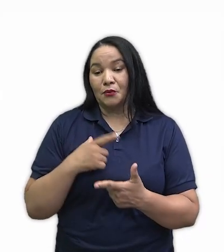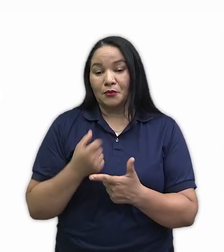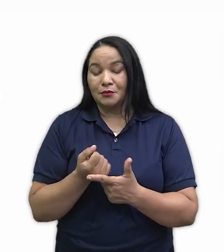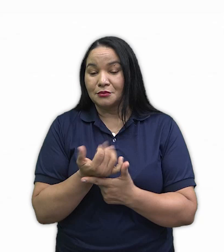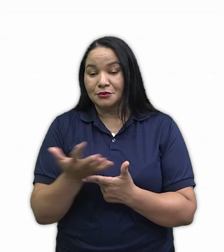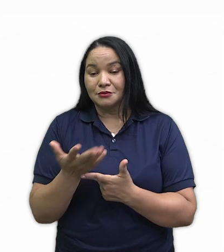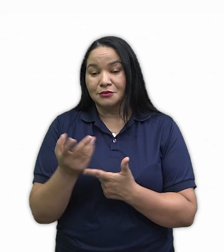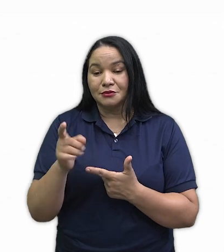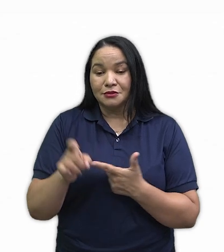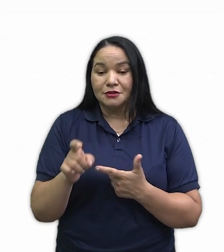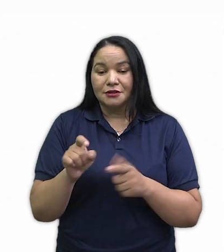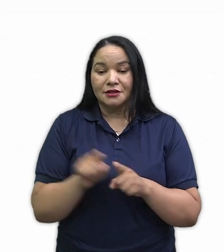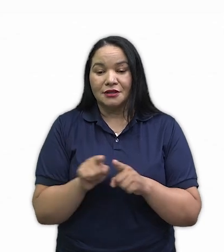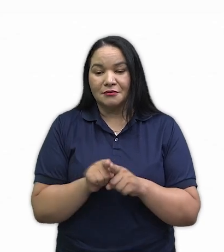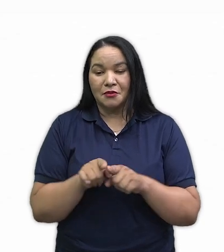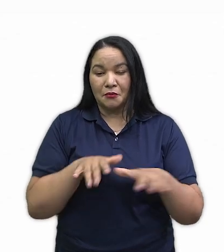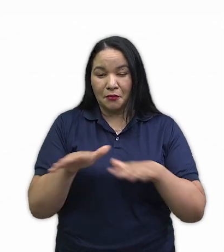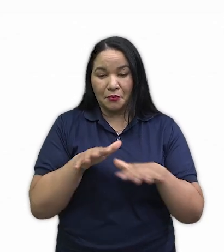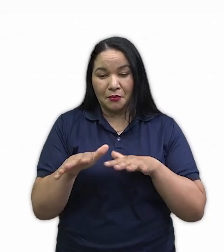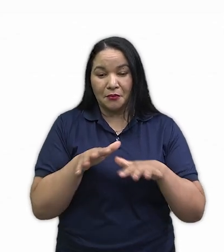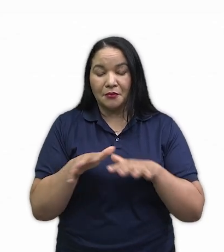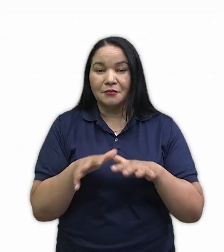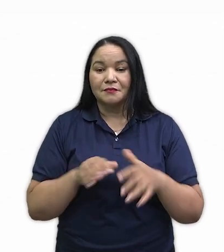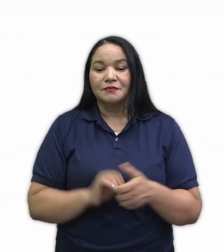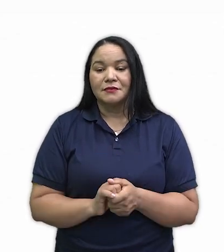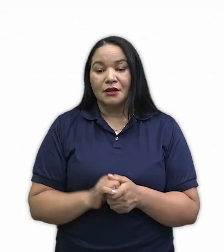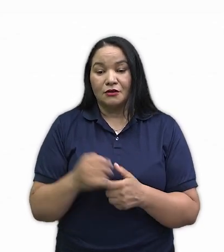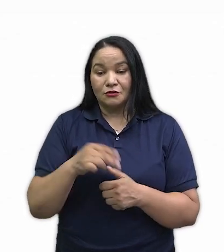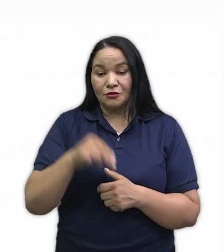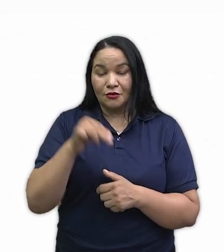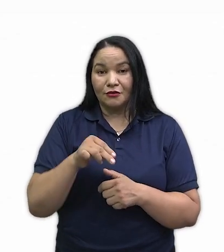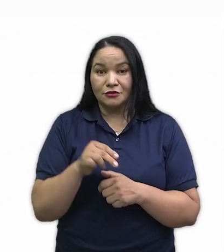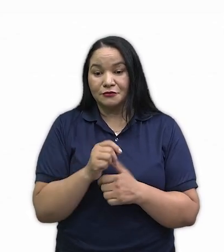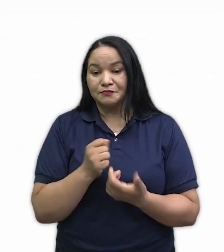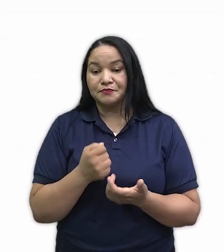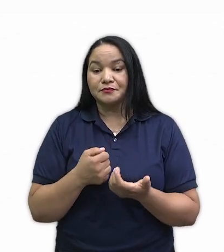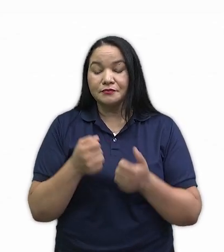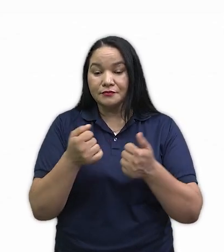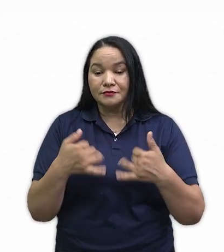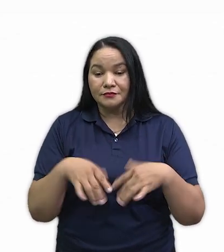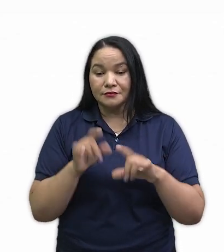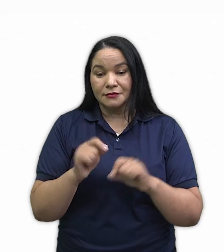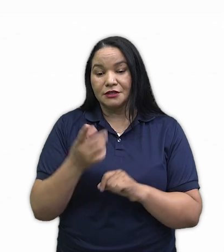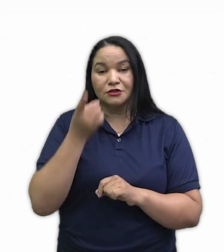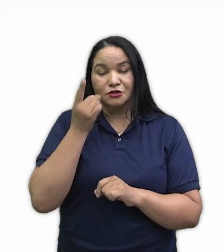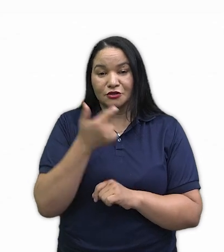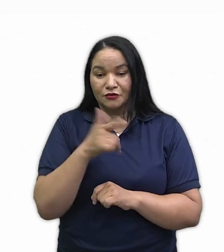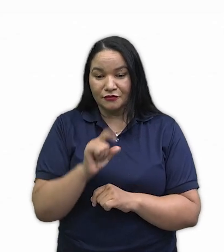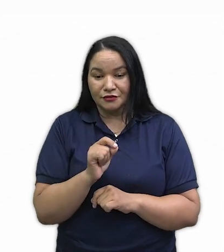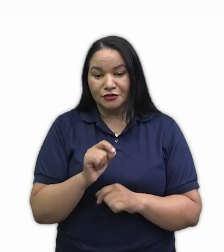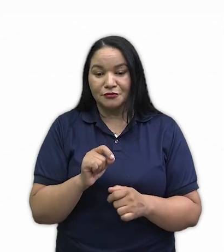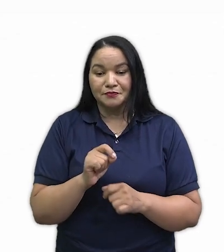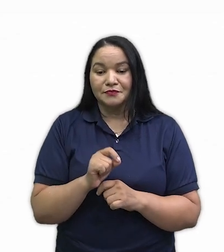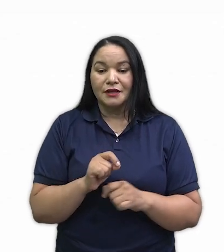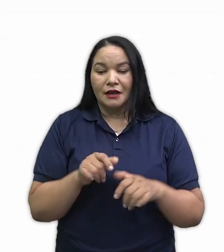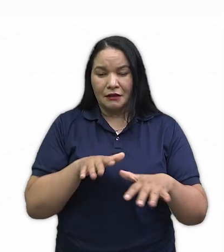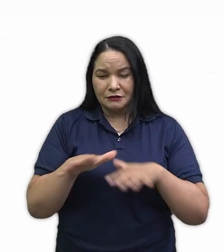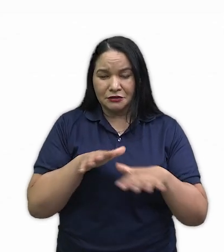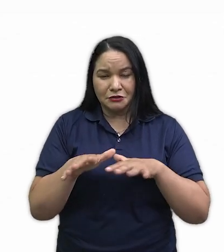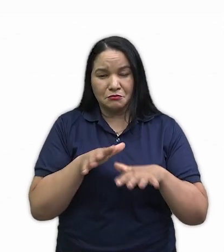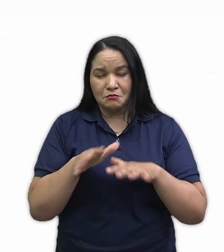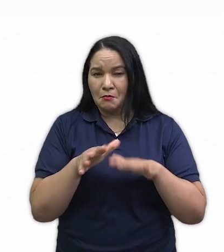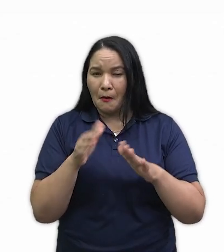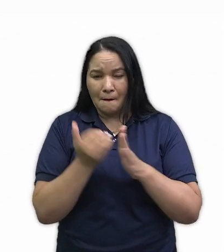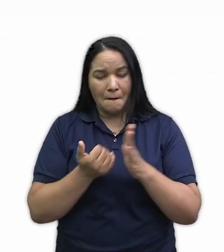Logaritmos e abalos sísmicos. A região norte registrou neste sábado, dia 20, o maior tremor de terra